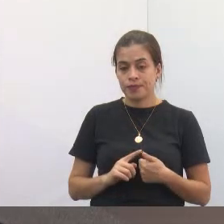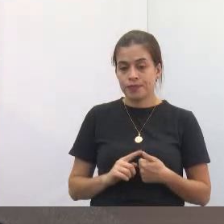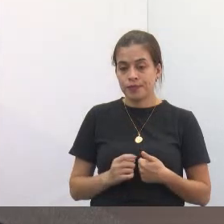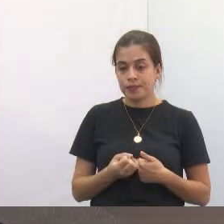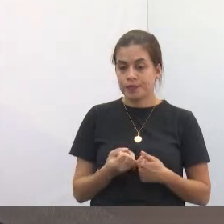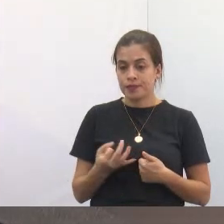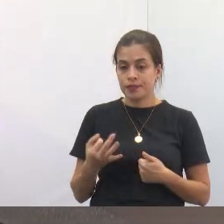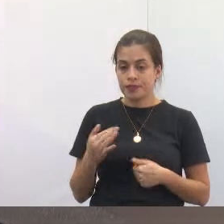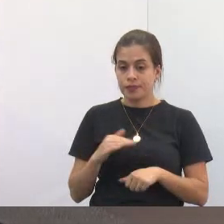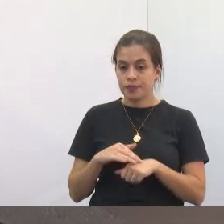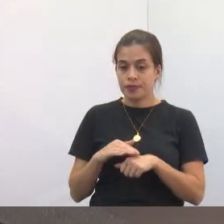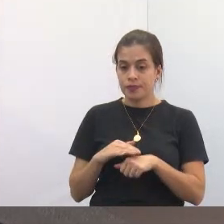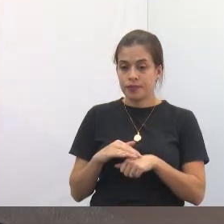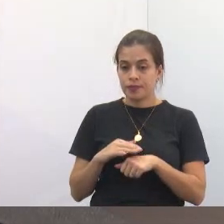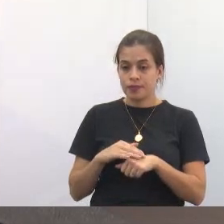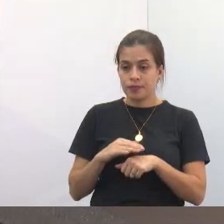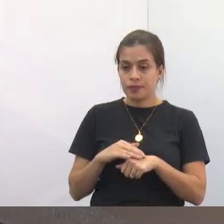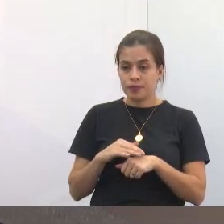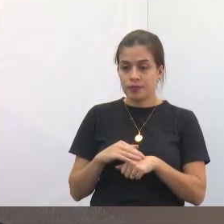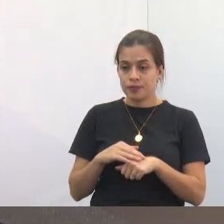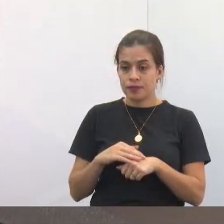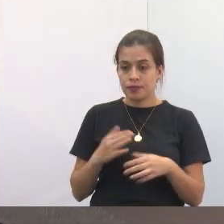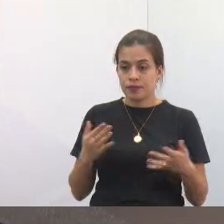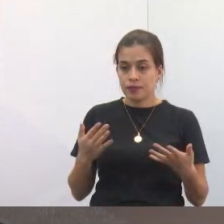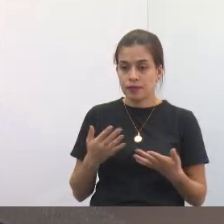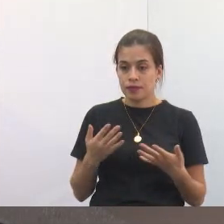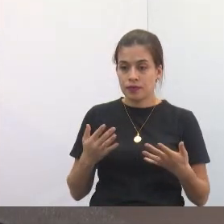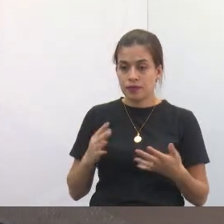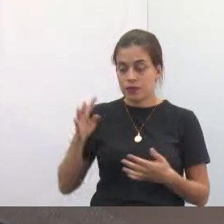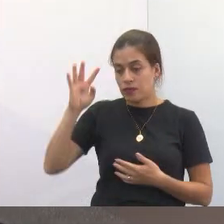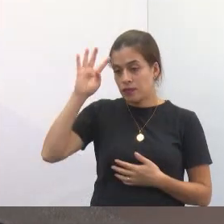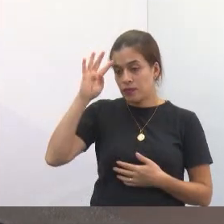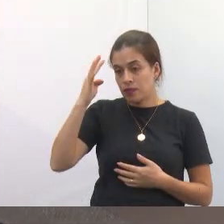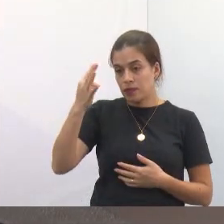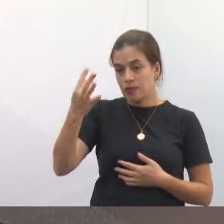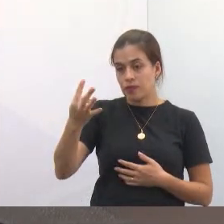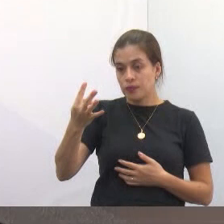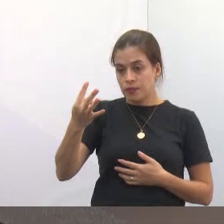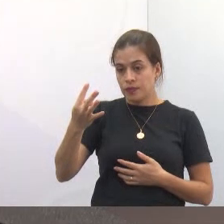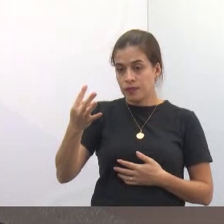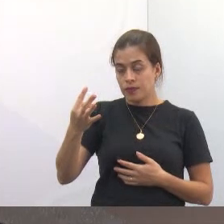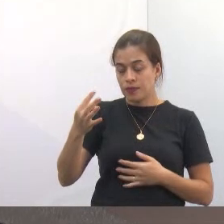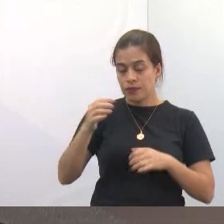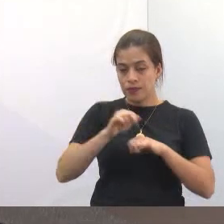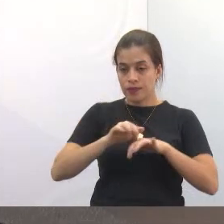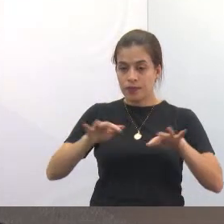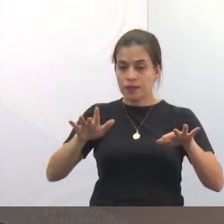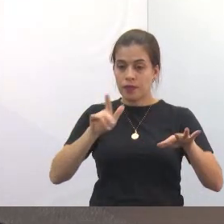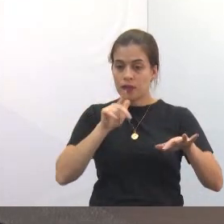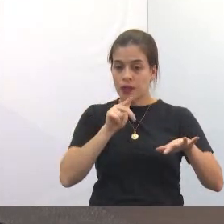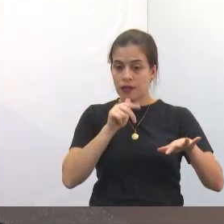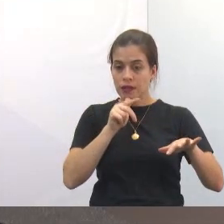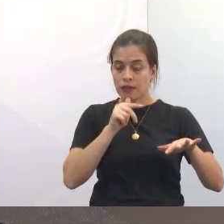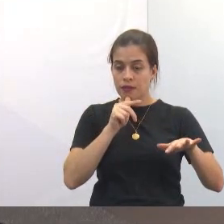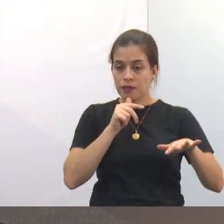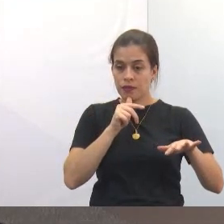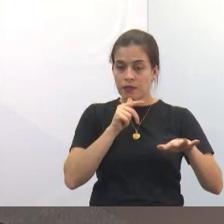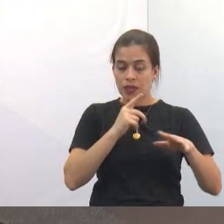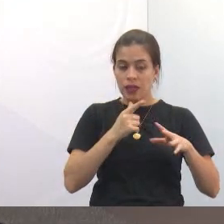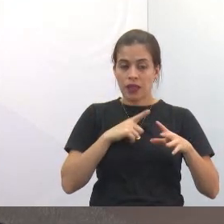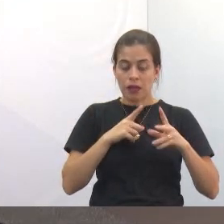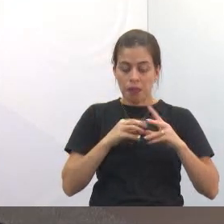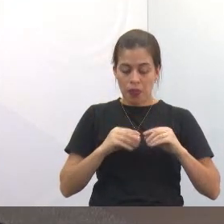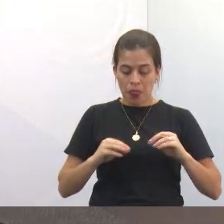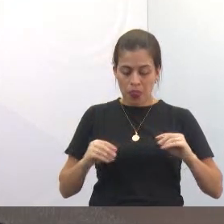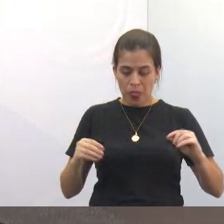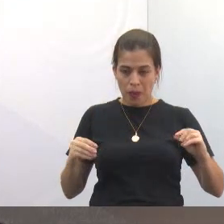as medidas estão sendo tomadas atualmente para resolver a situação da distribuição de água com barro verificado